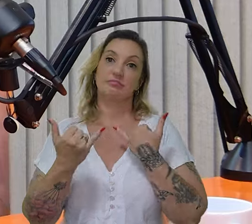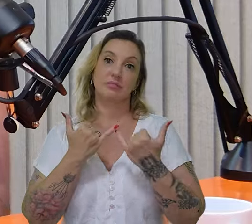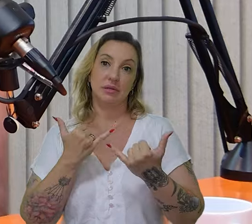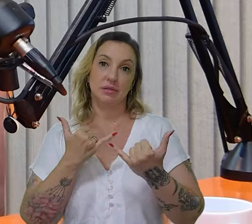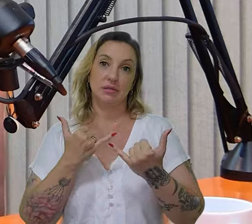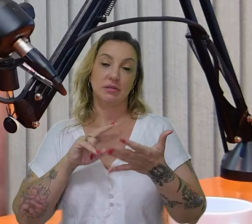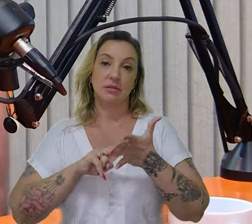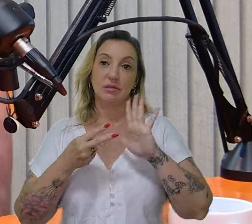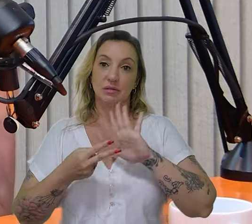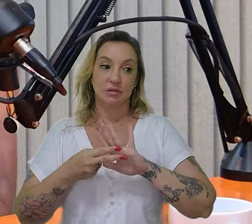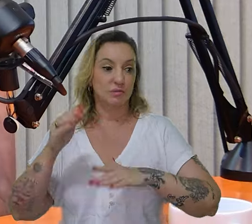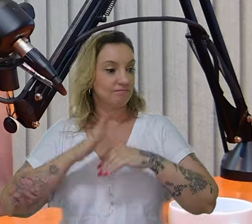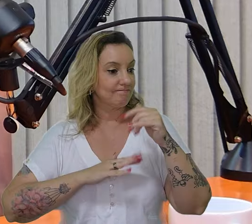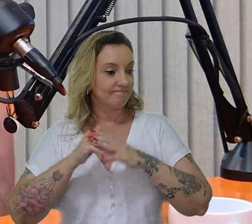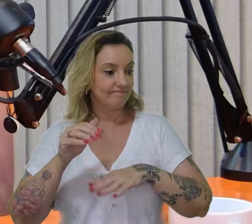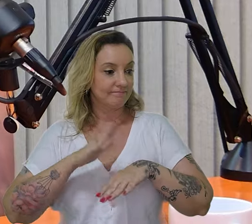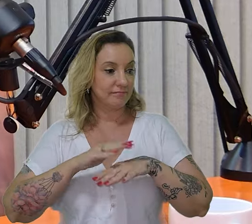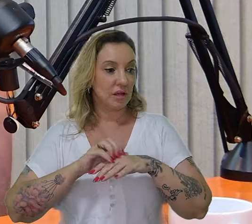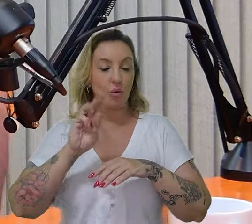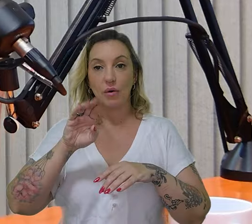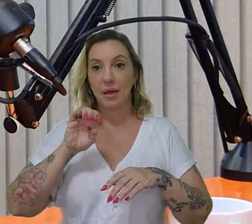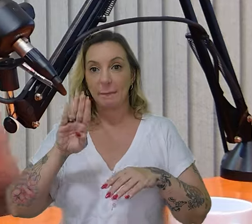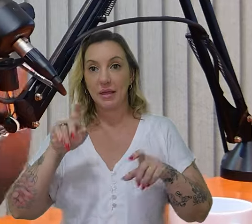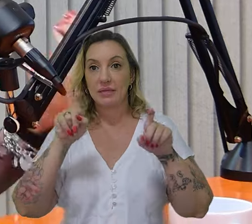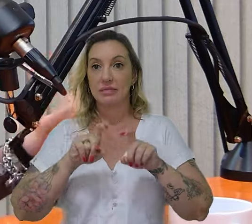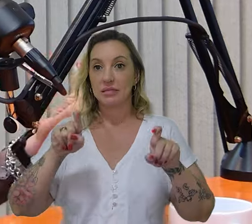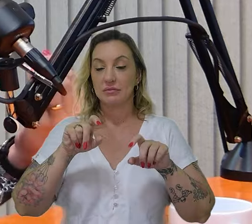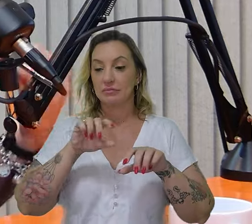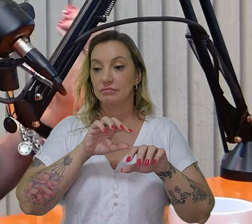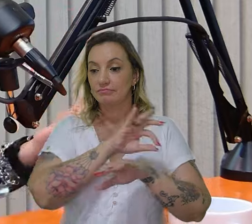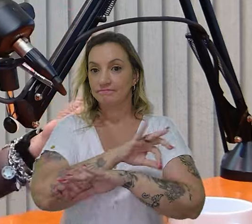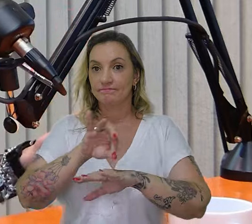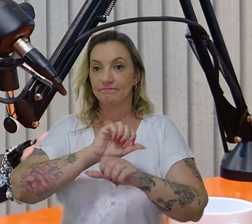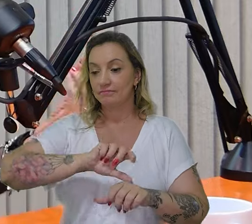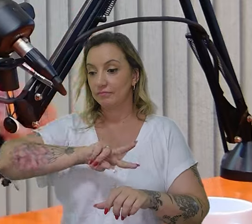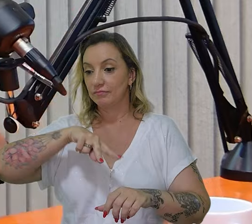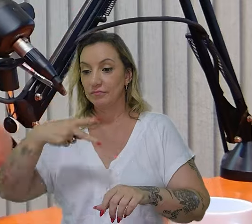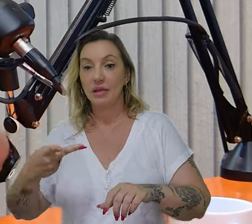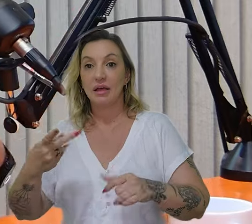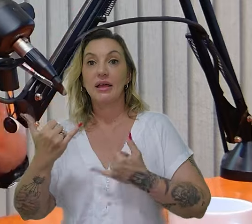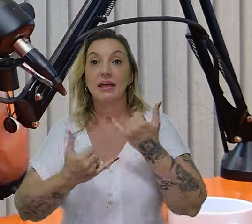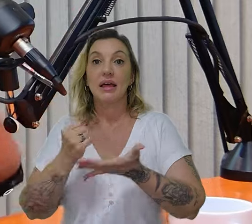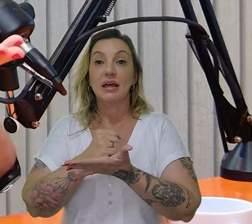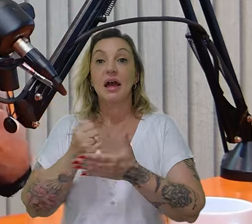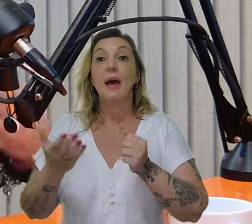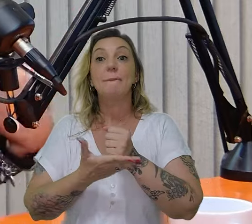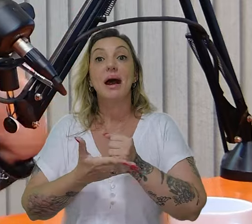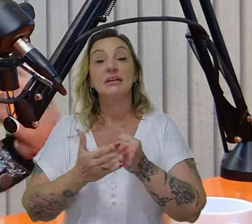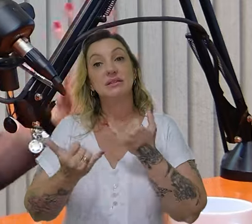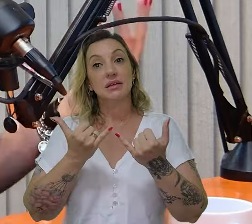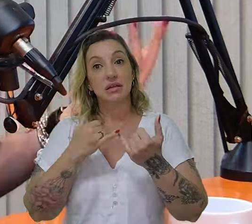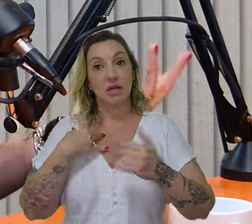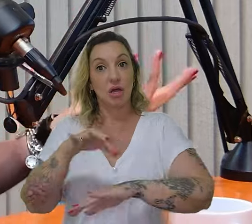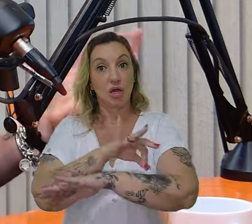isso não quer dizer que um profissional que faz app design não pode migrar para game design porque a base Aparecida e eu sou